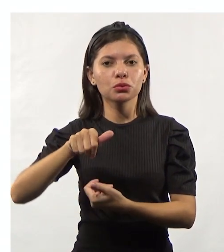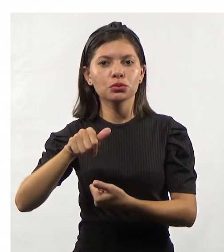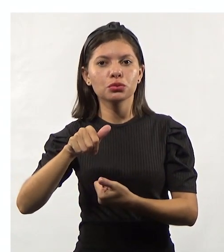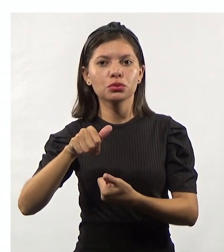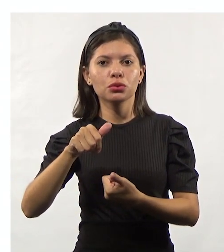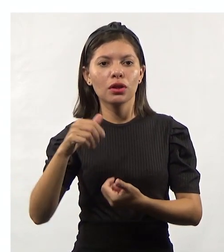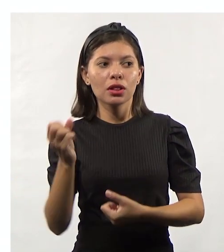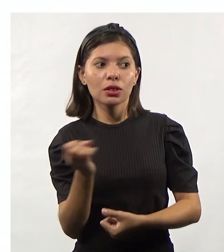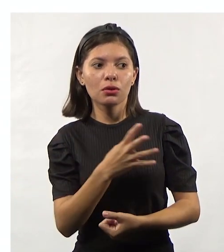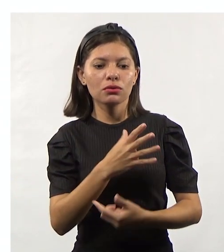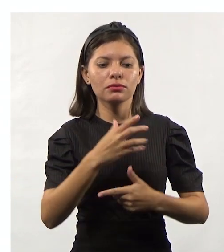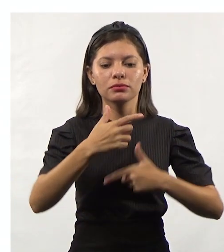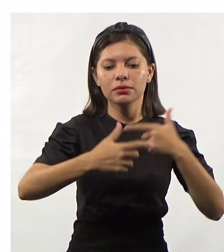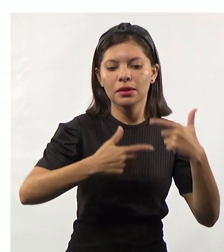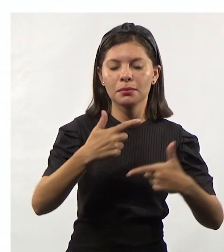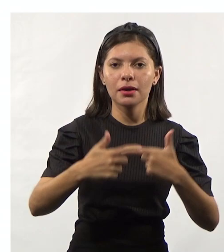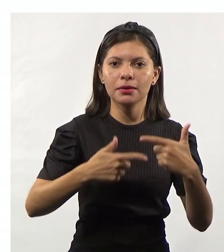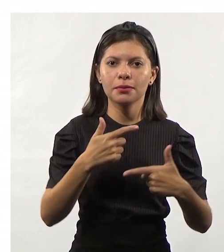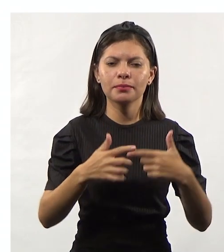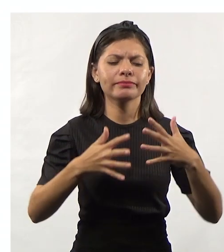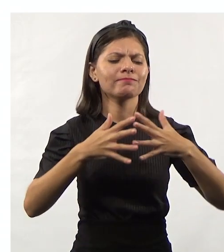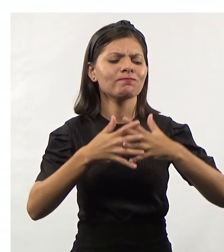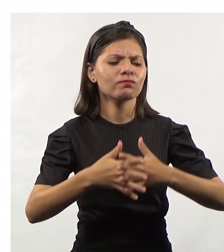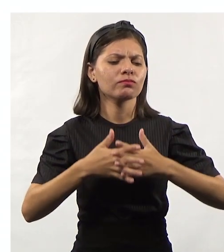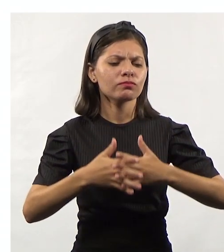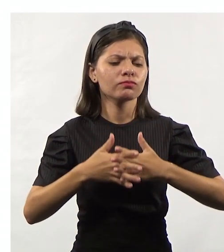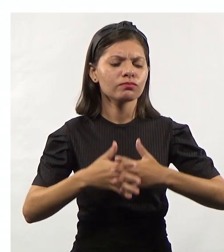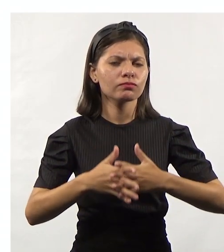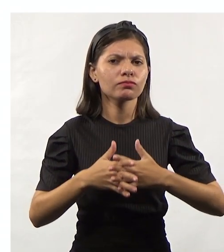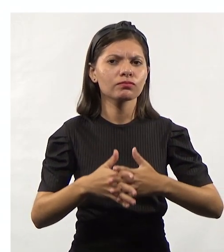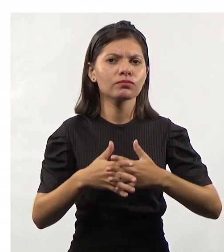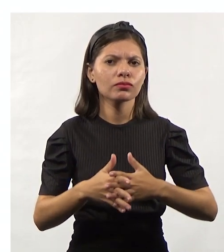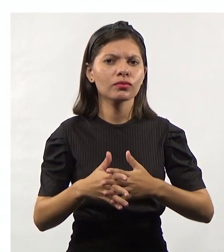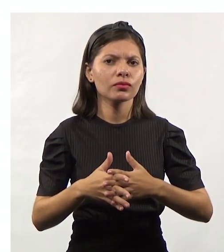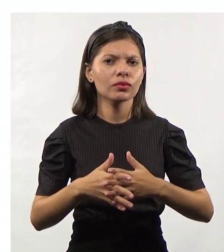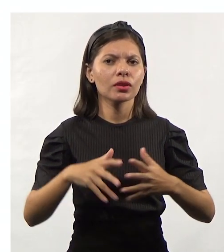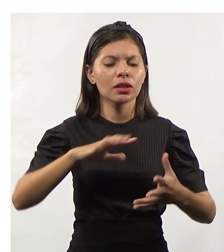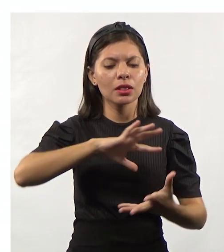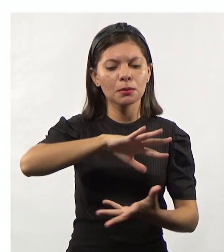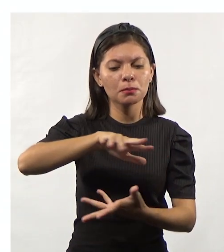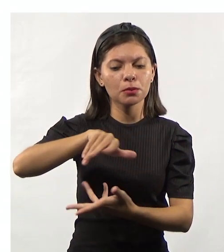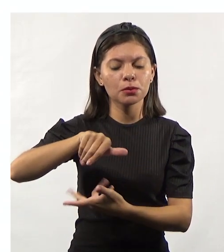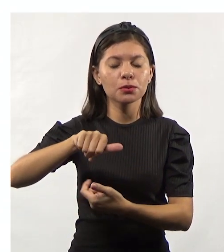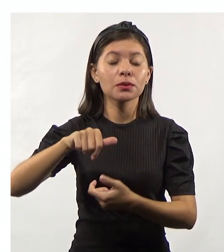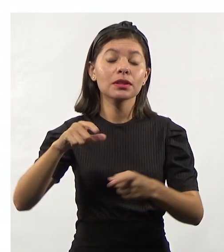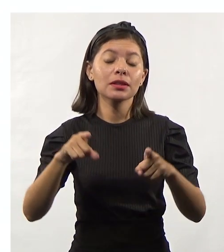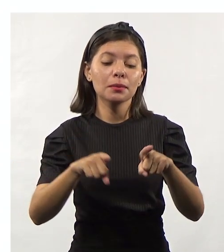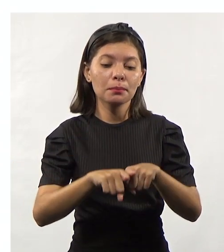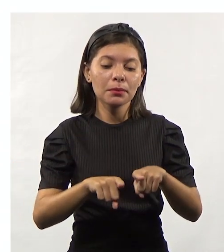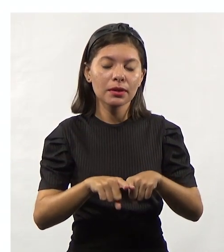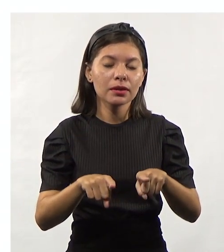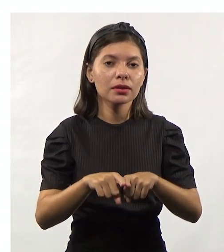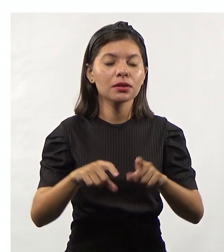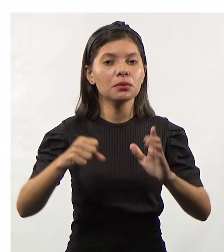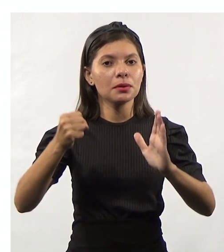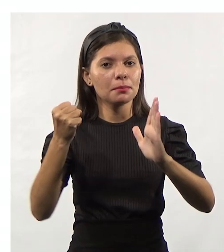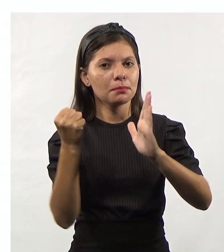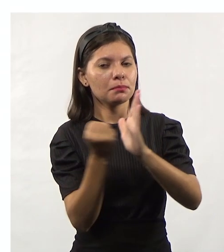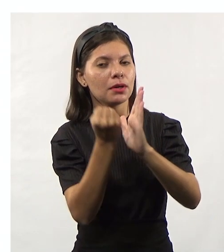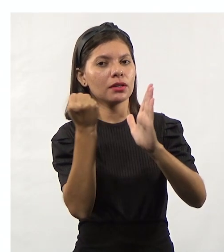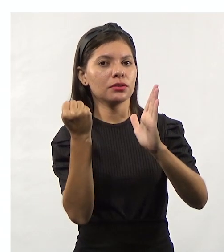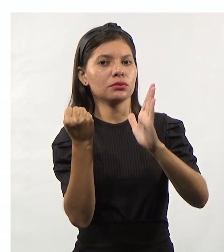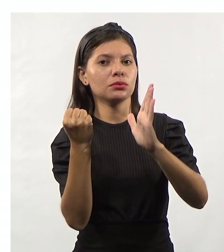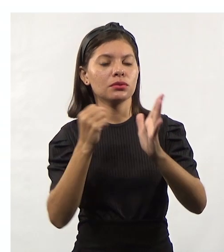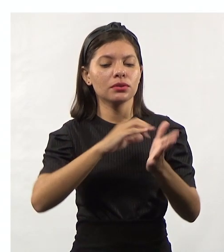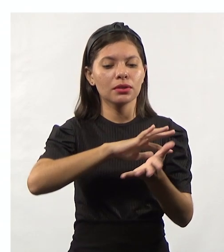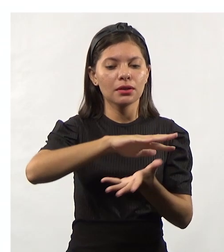sobre a complexidade no mundo contemporâneo e também do impacto da globalização no mundo do